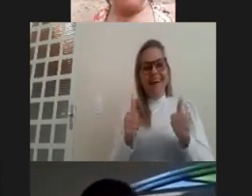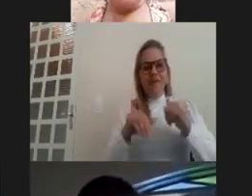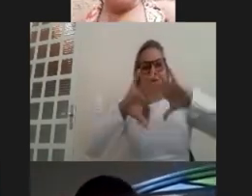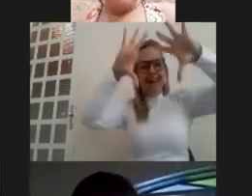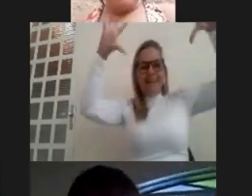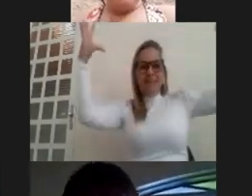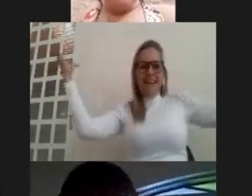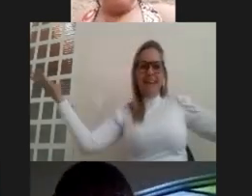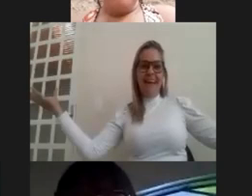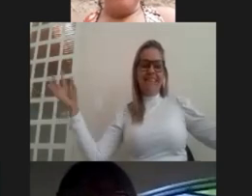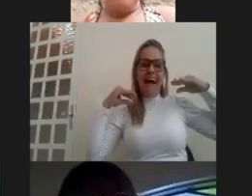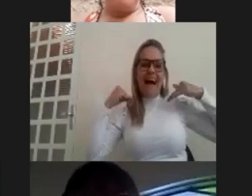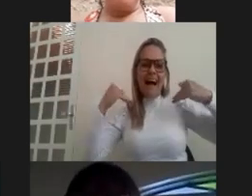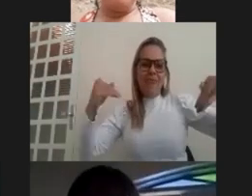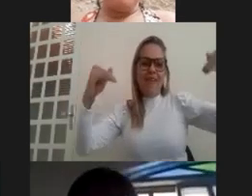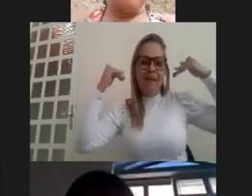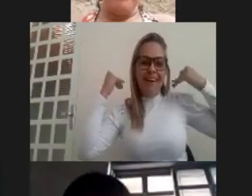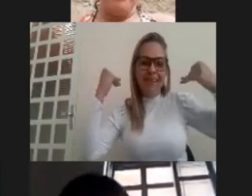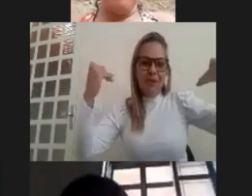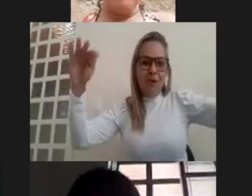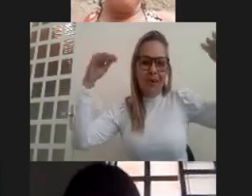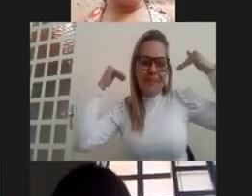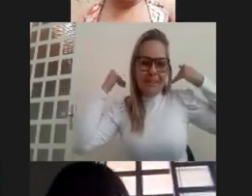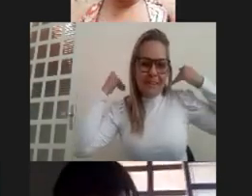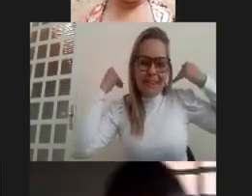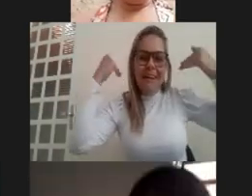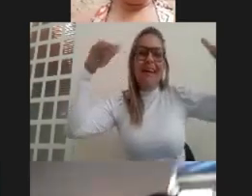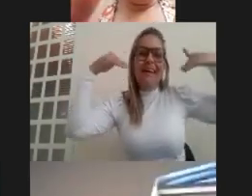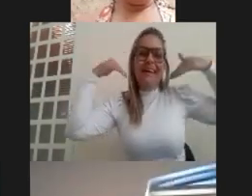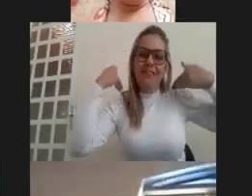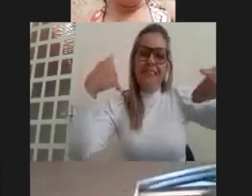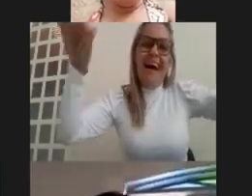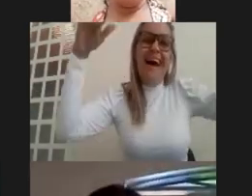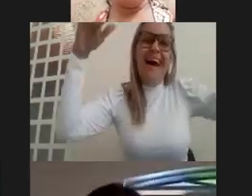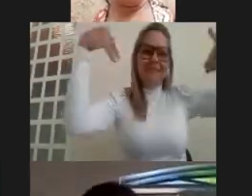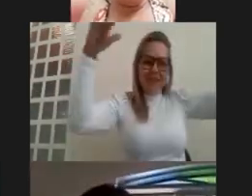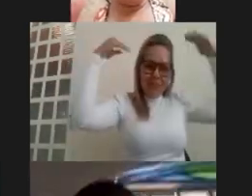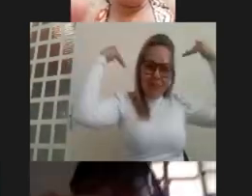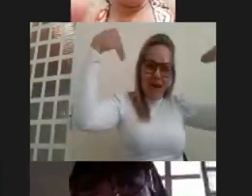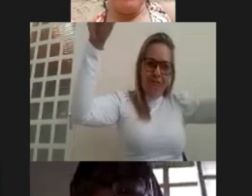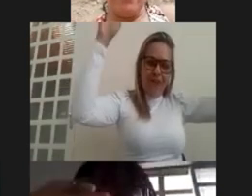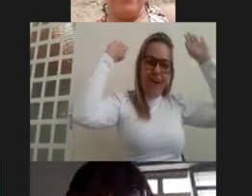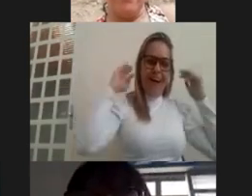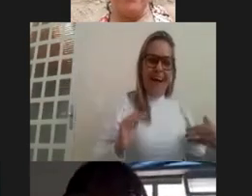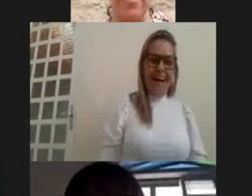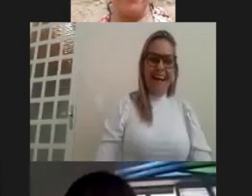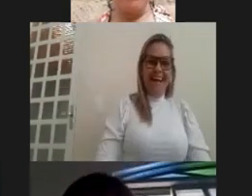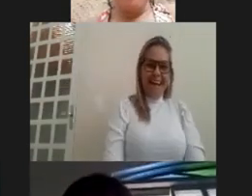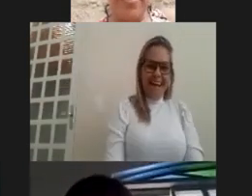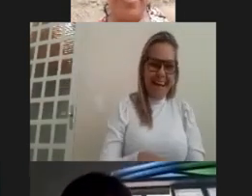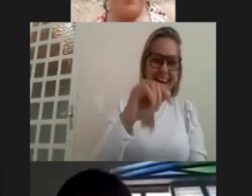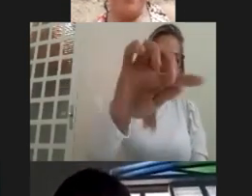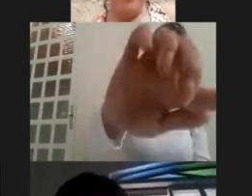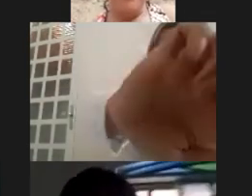Ele está querendo fazer isso. Da água, liberando todas as negatividades, jogando tudo para fora.